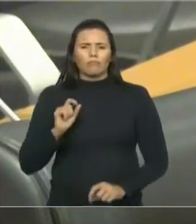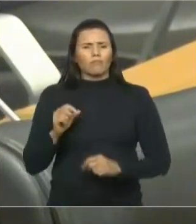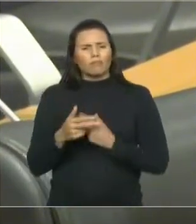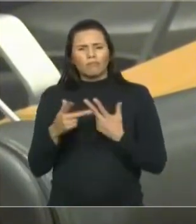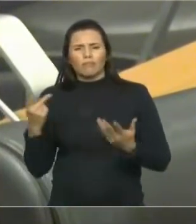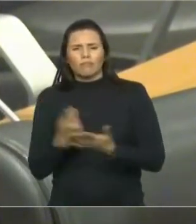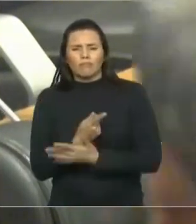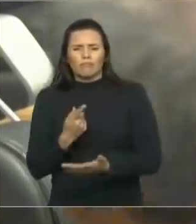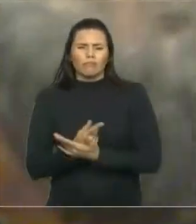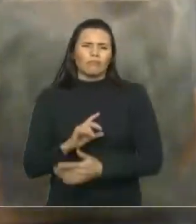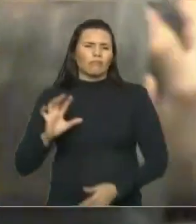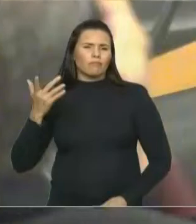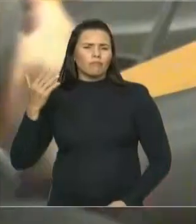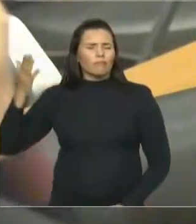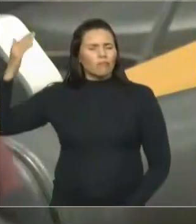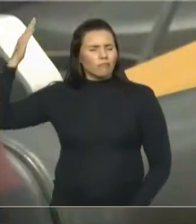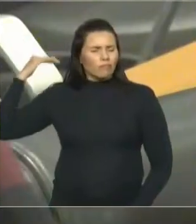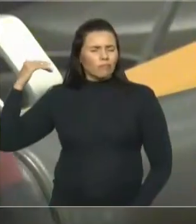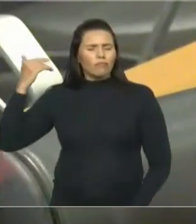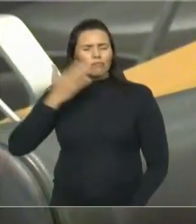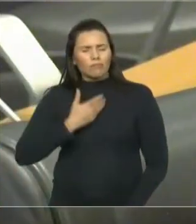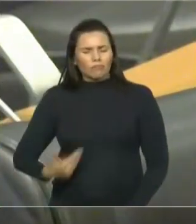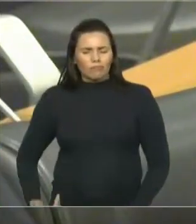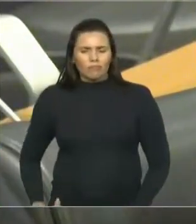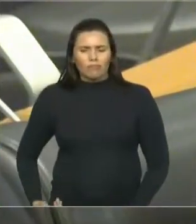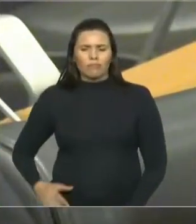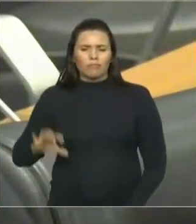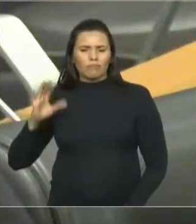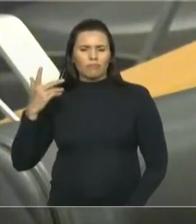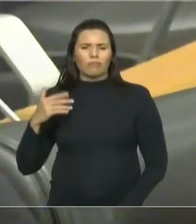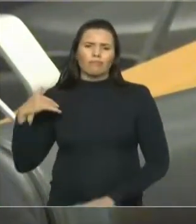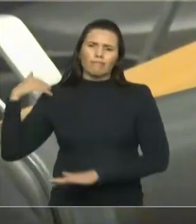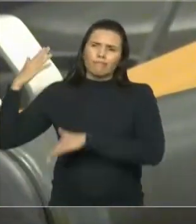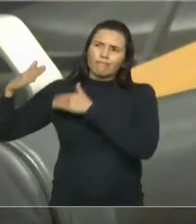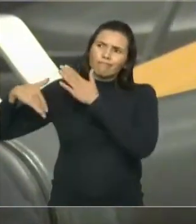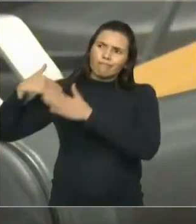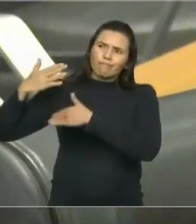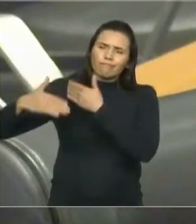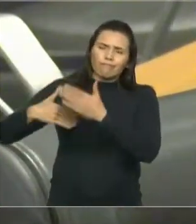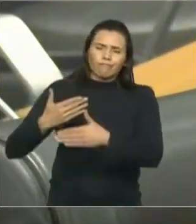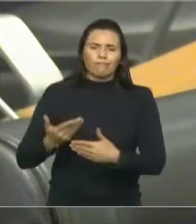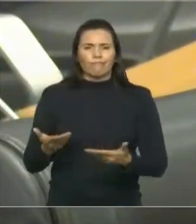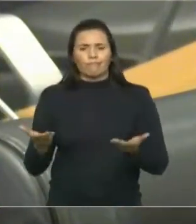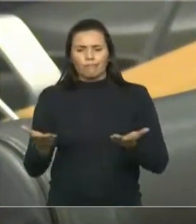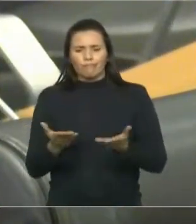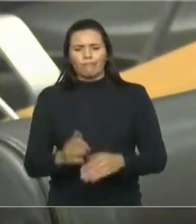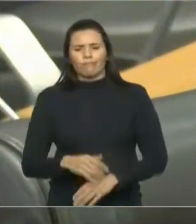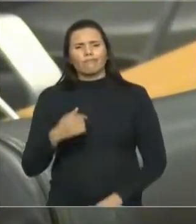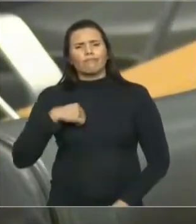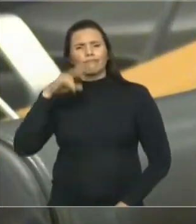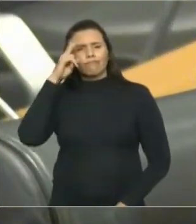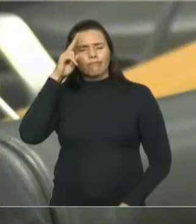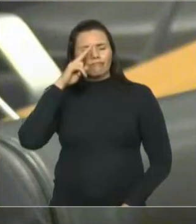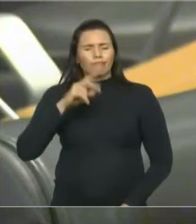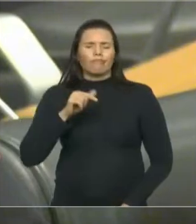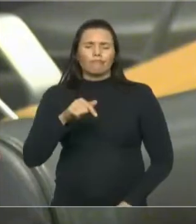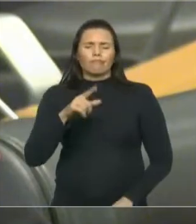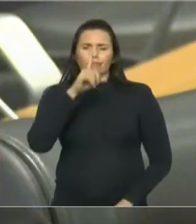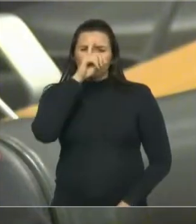testemunha disso quando trabalhava naquela região do Lago da Pedra, de Pedreiras, que vários